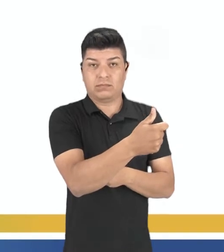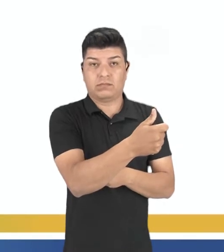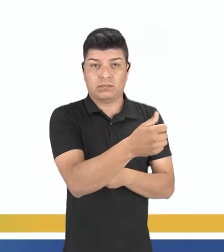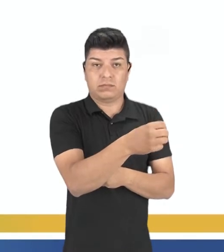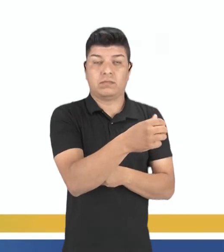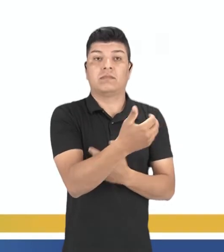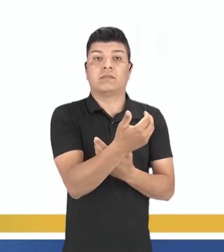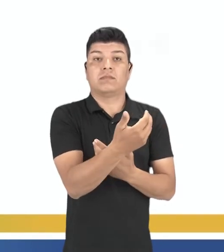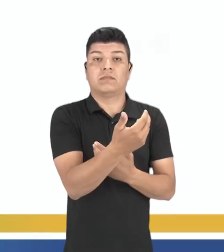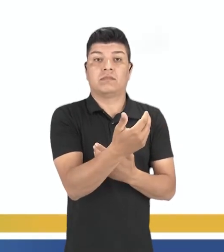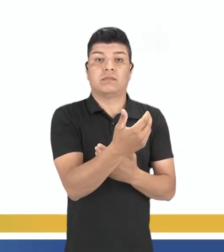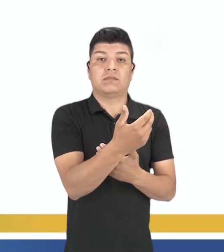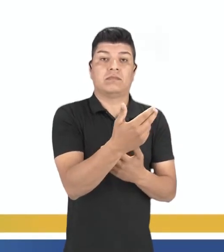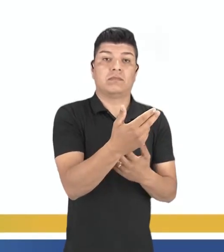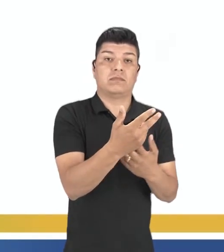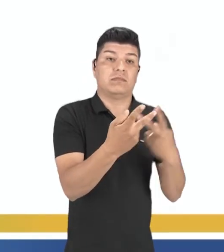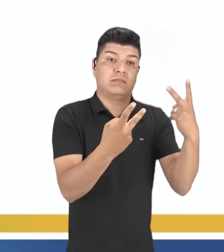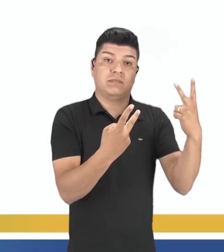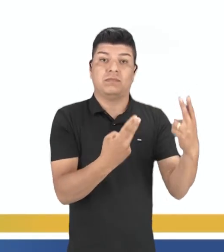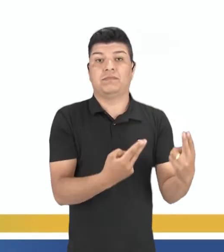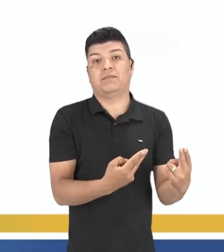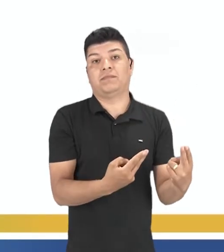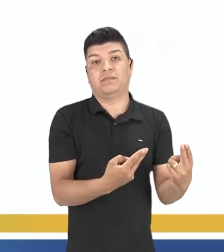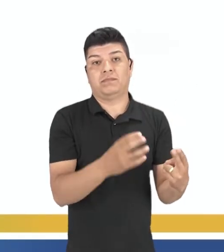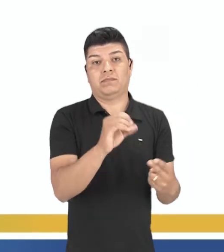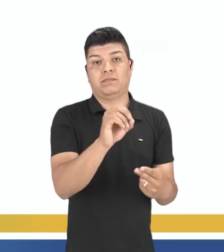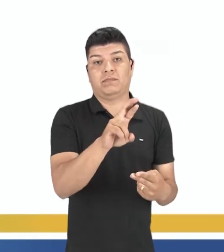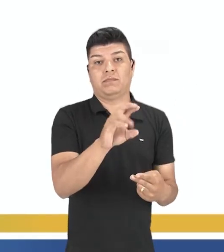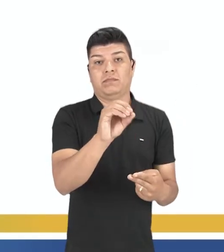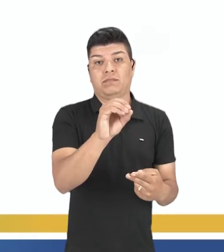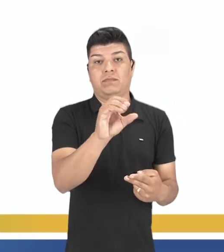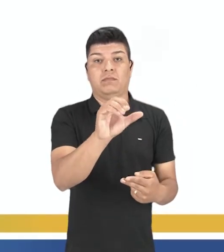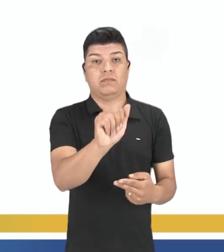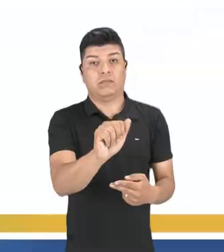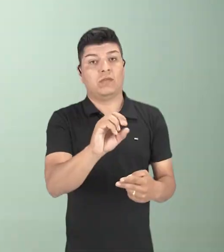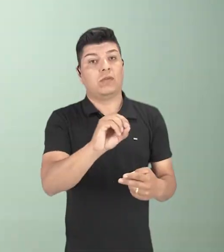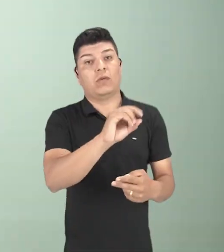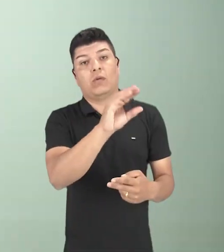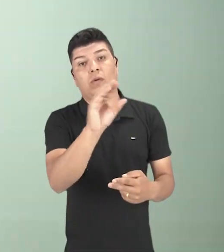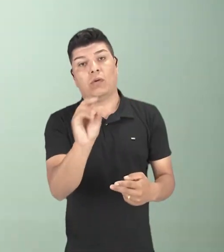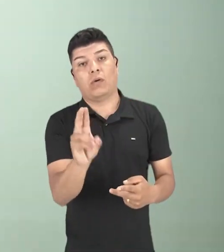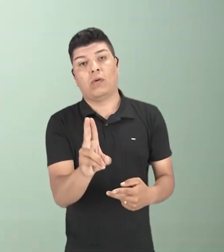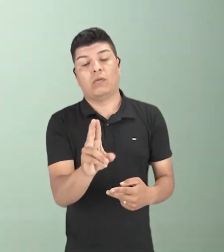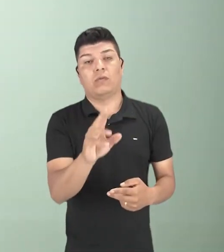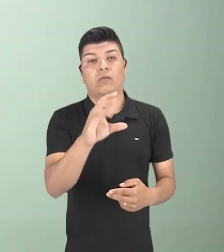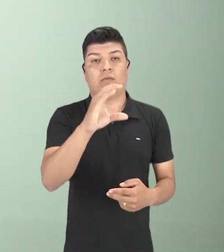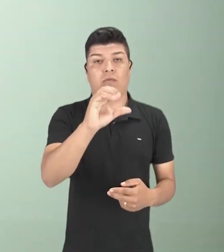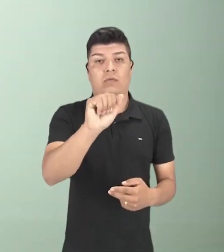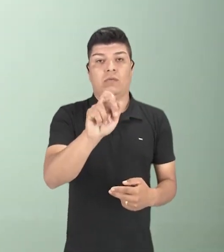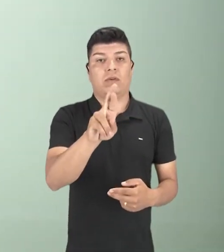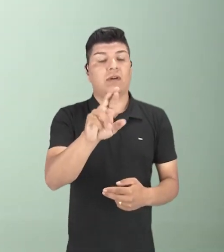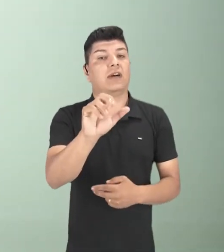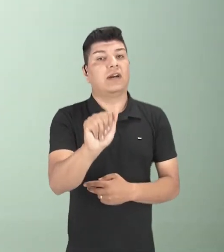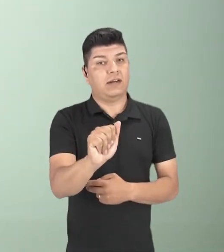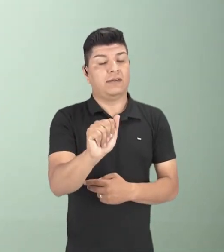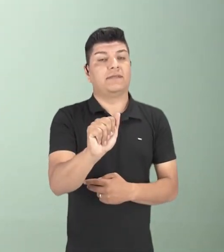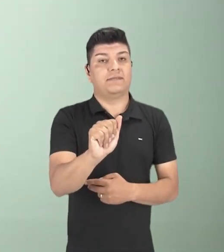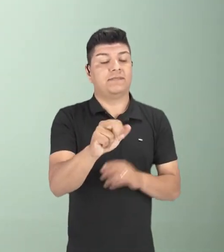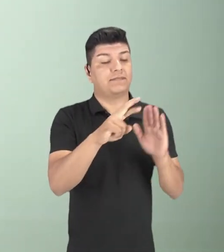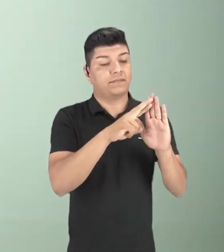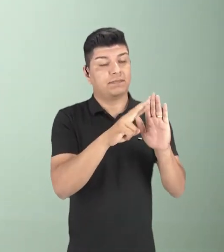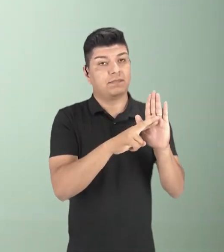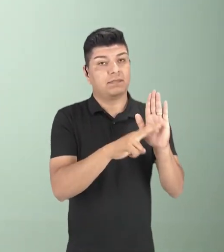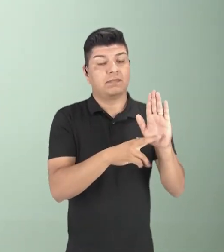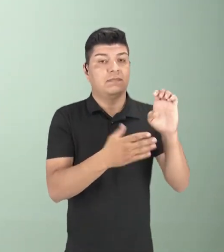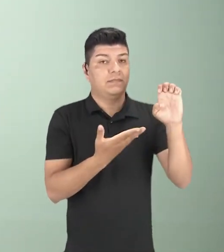cima, elas darem simultaneamente coroa ou cara. Tudo bem? Então, essa é a regra